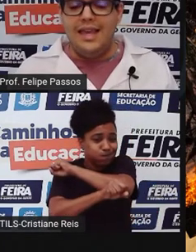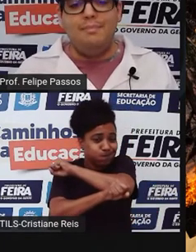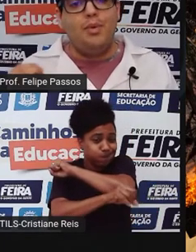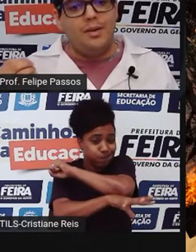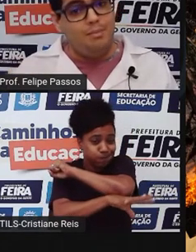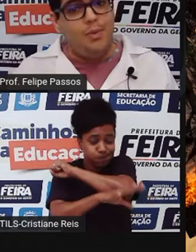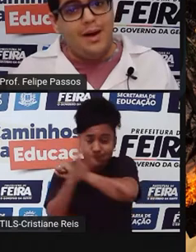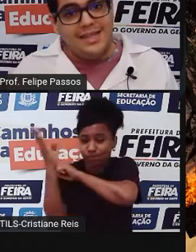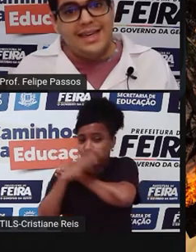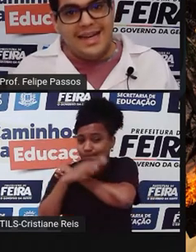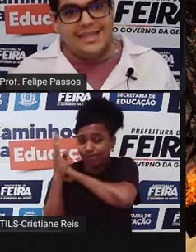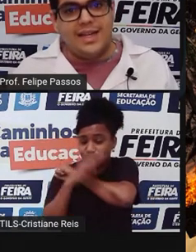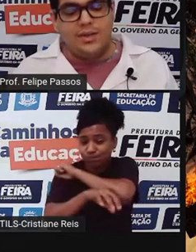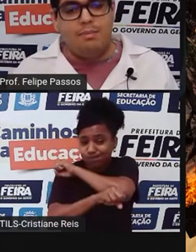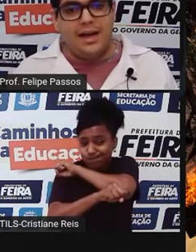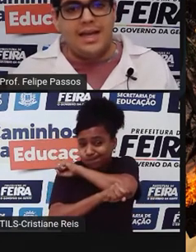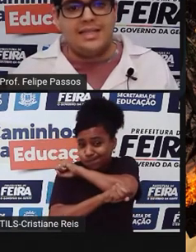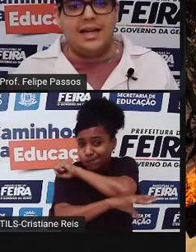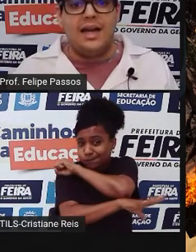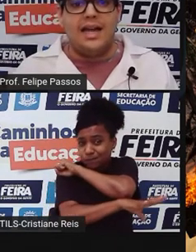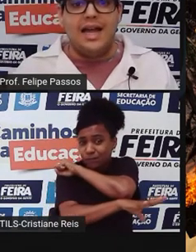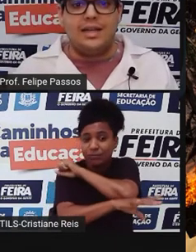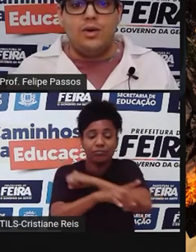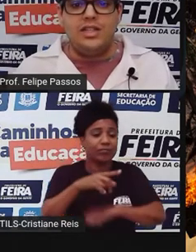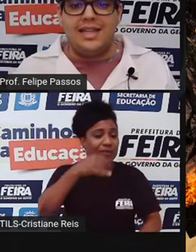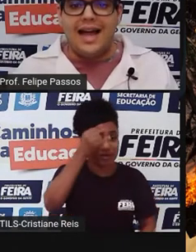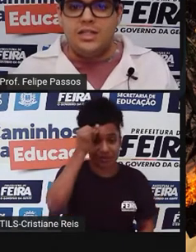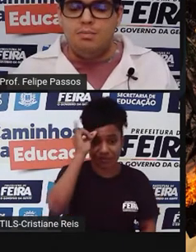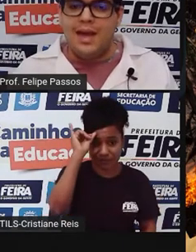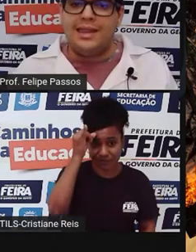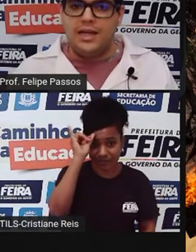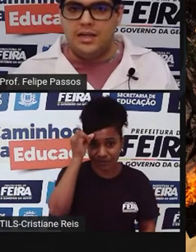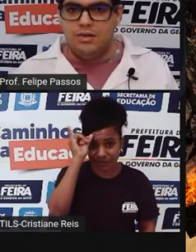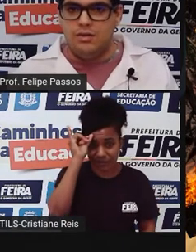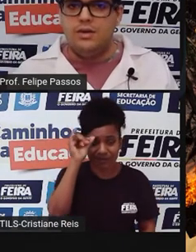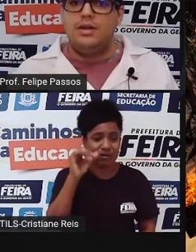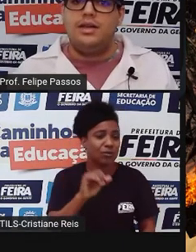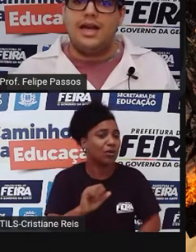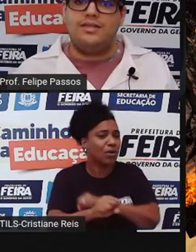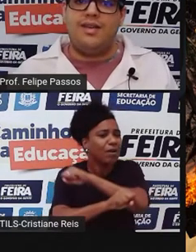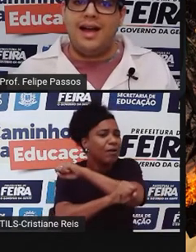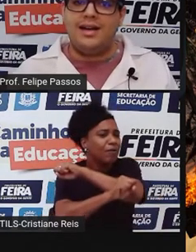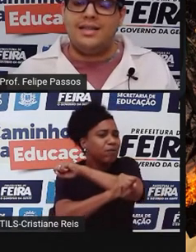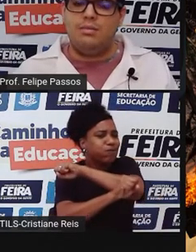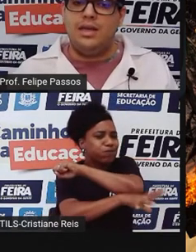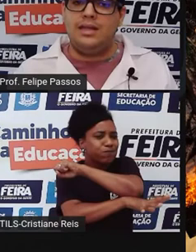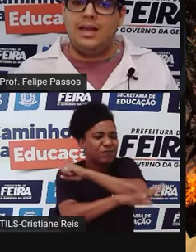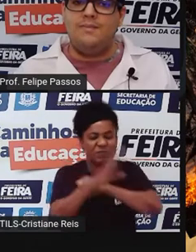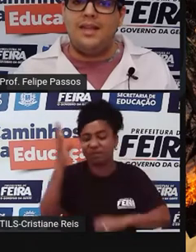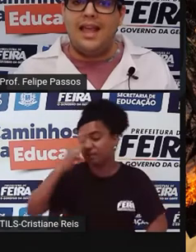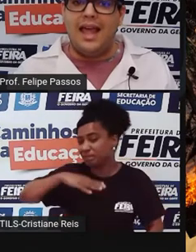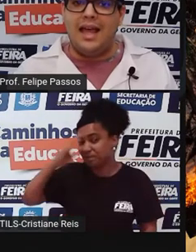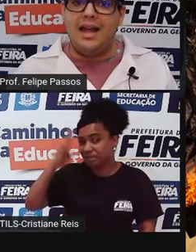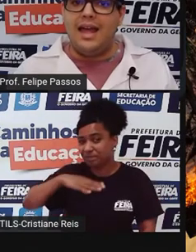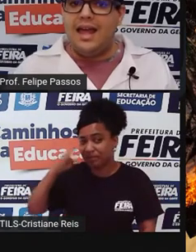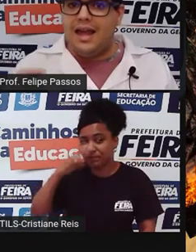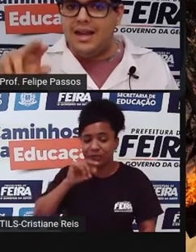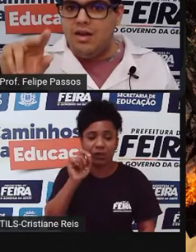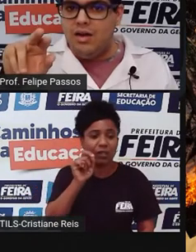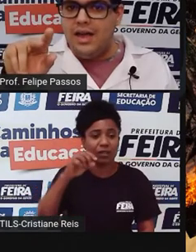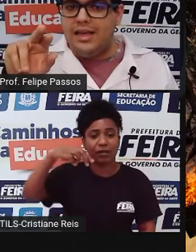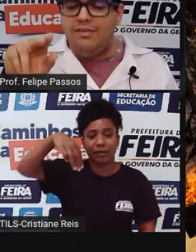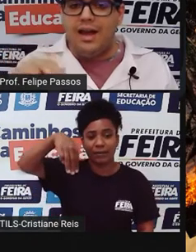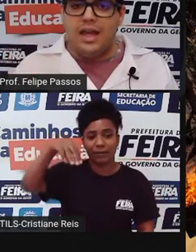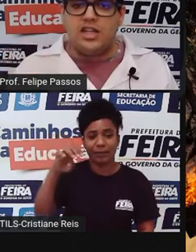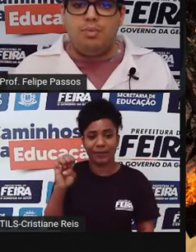E por mais engraçado que pareça, essa quantidade de metano que as vacas emitem, ela é ali,